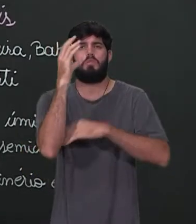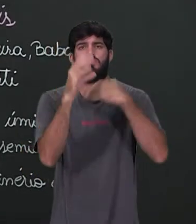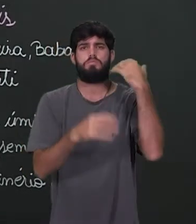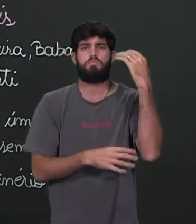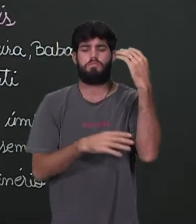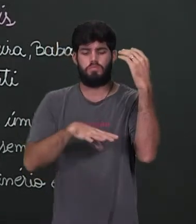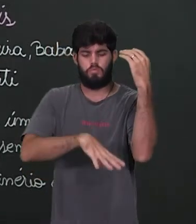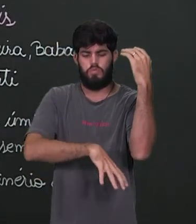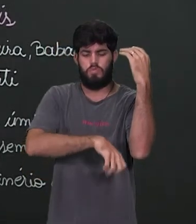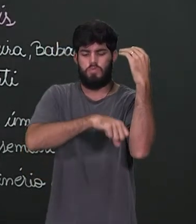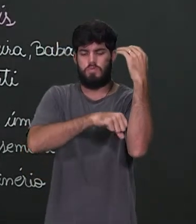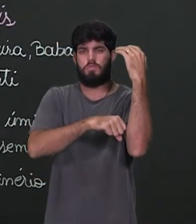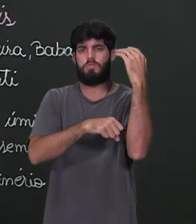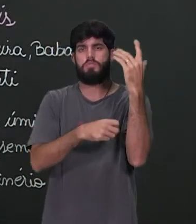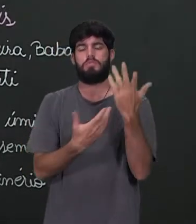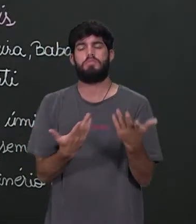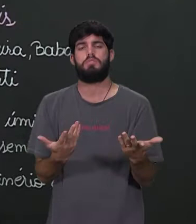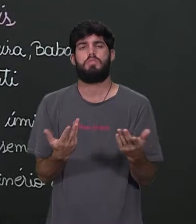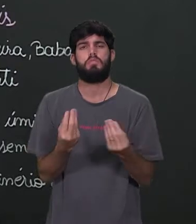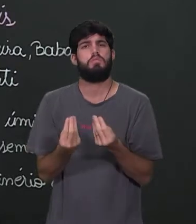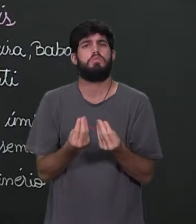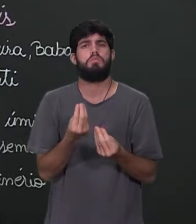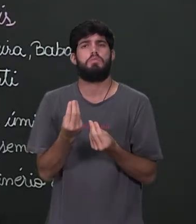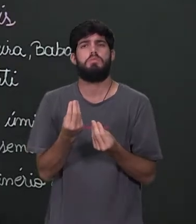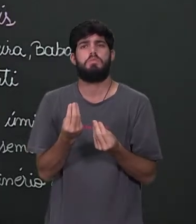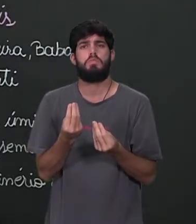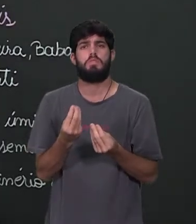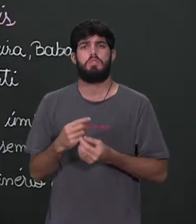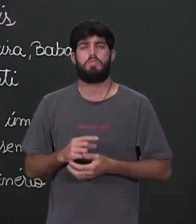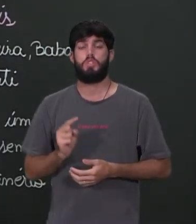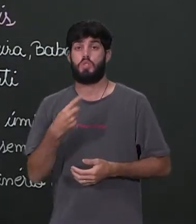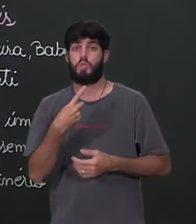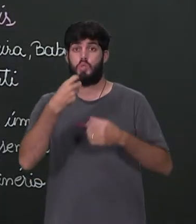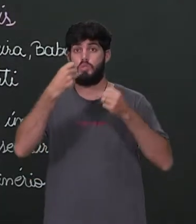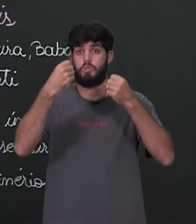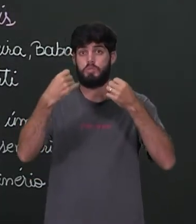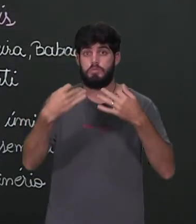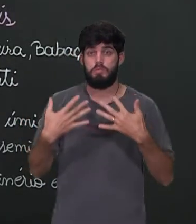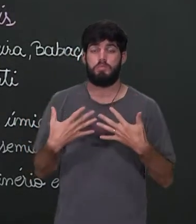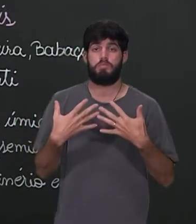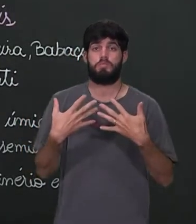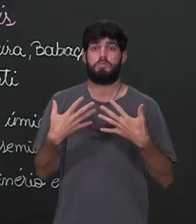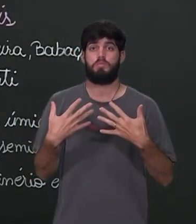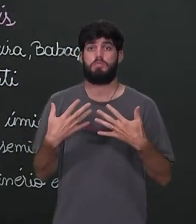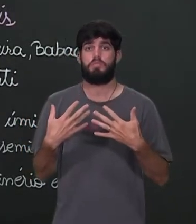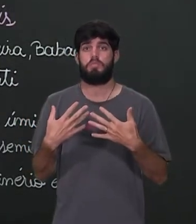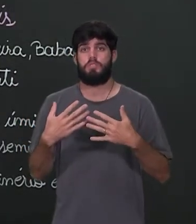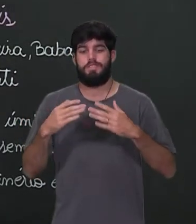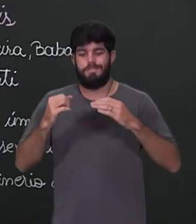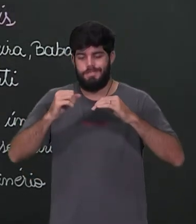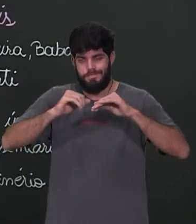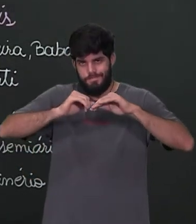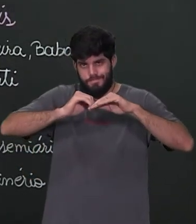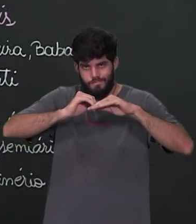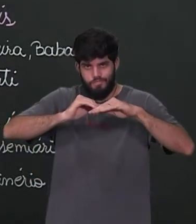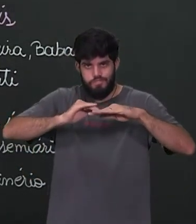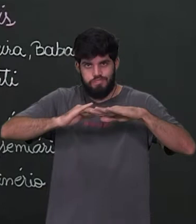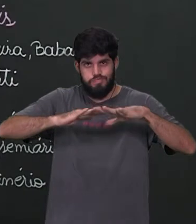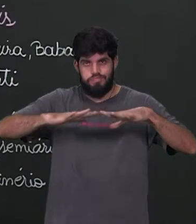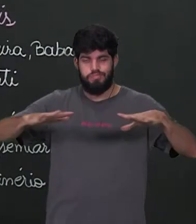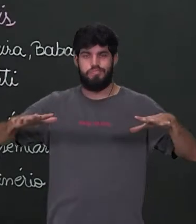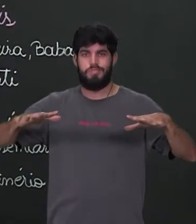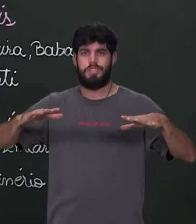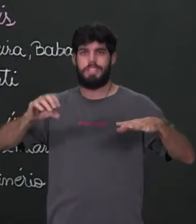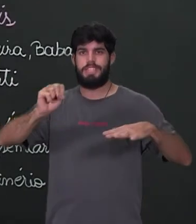de vegetação? A gente está falando que ele tem uma cobertura chamada de serrapilheira.